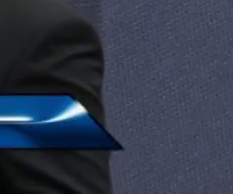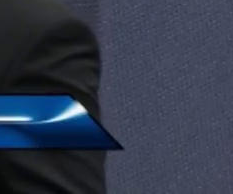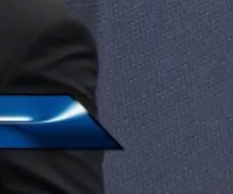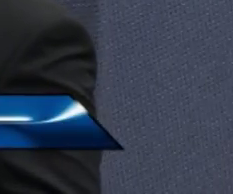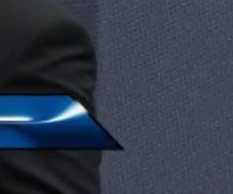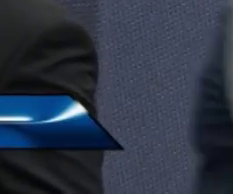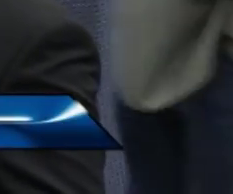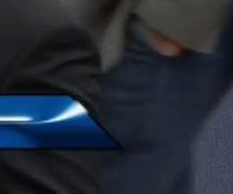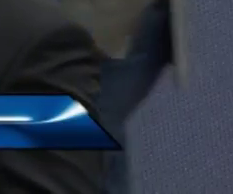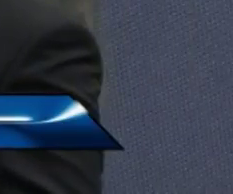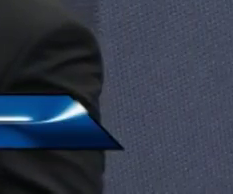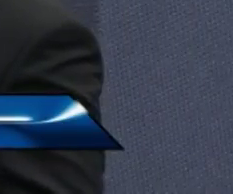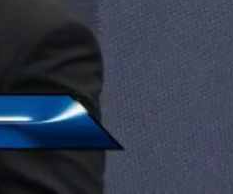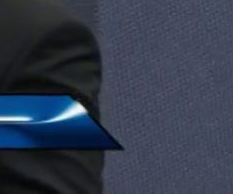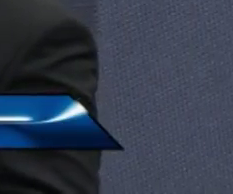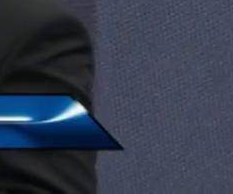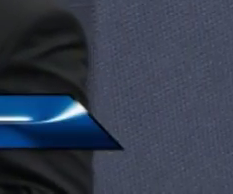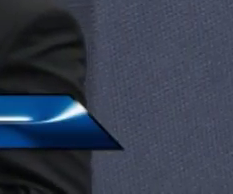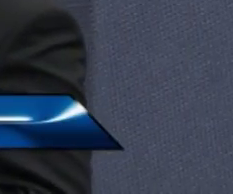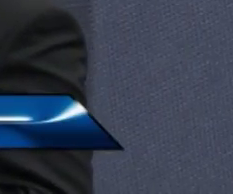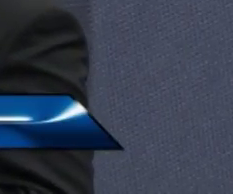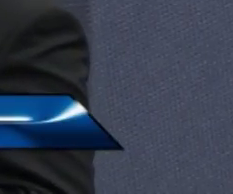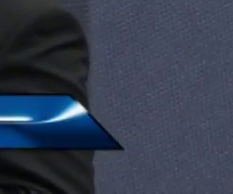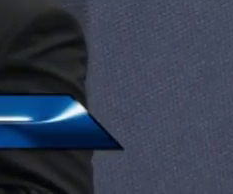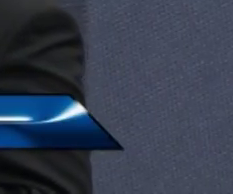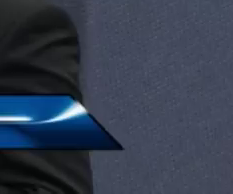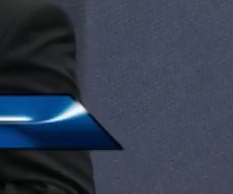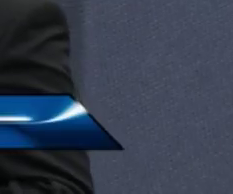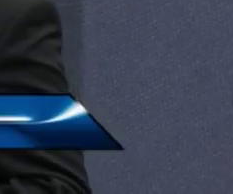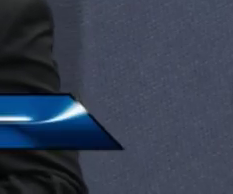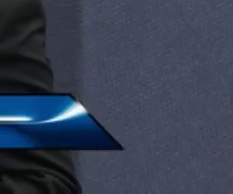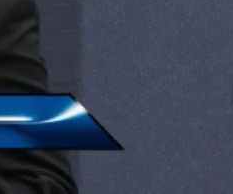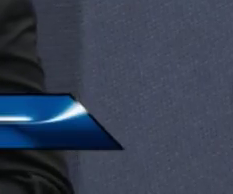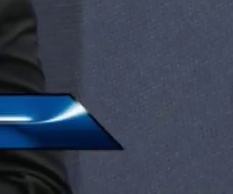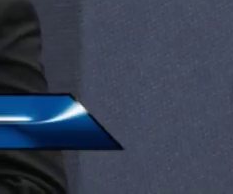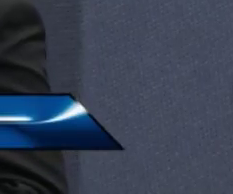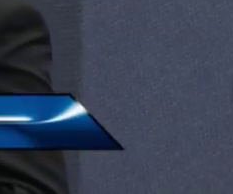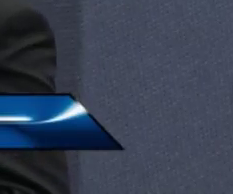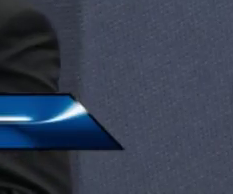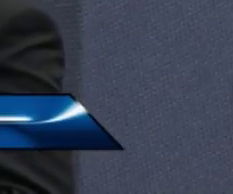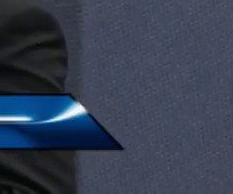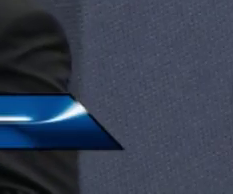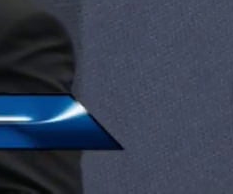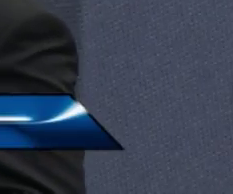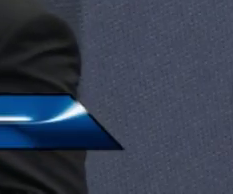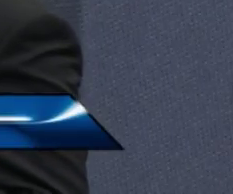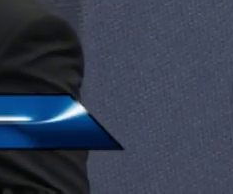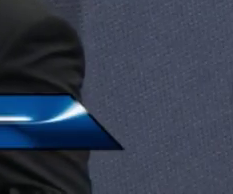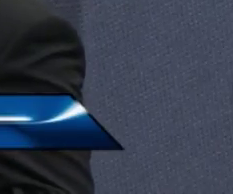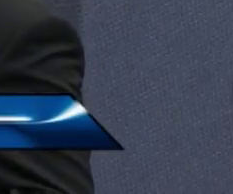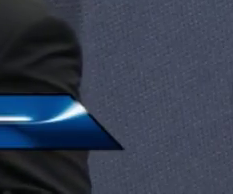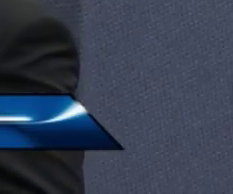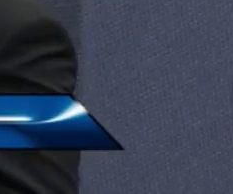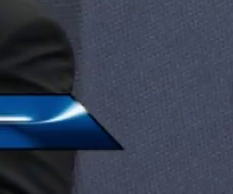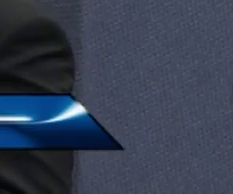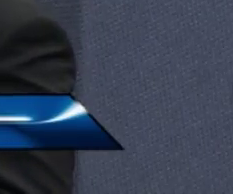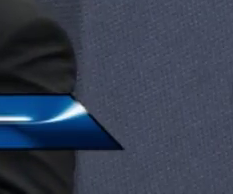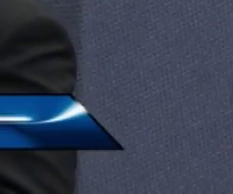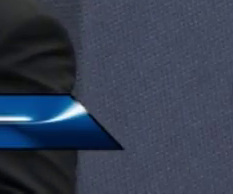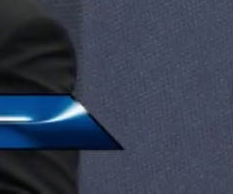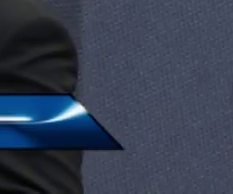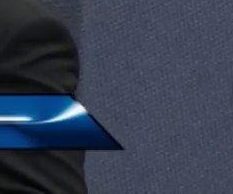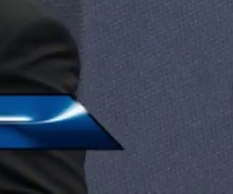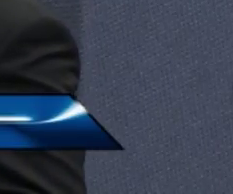encaminhando ligando 156 solicitando a este serviço para a região nós sabemos que tem muitos cachorros na rua